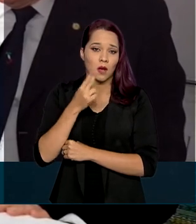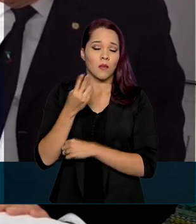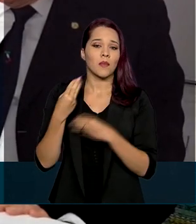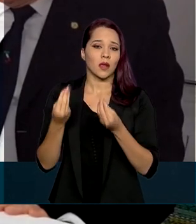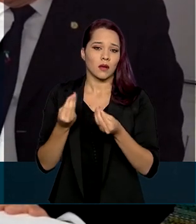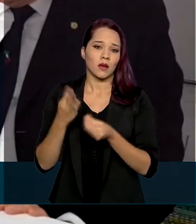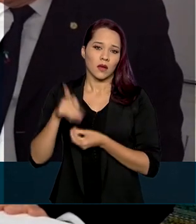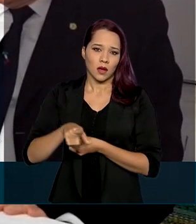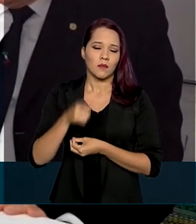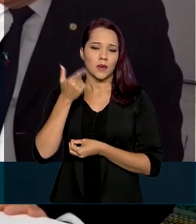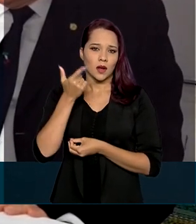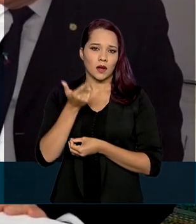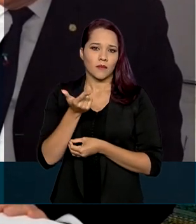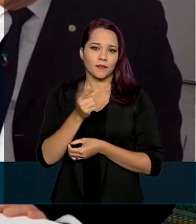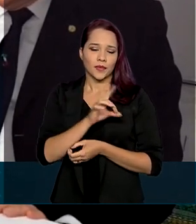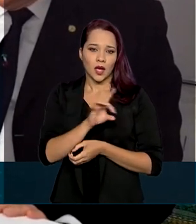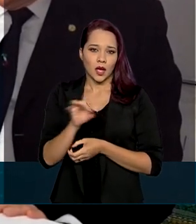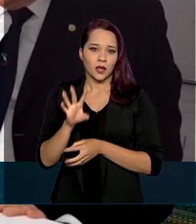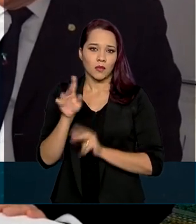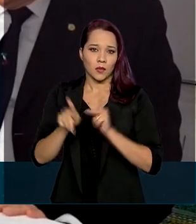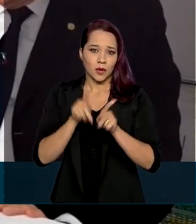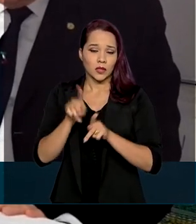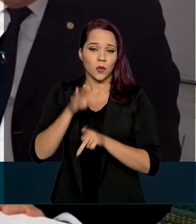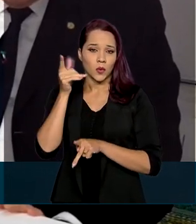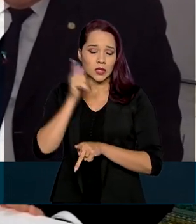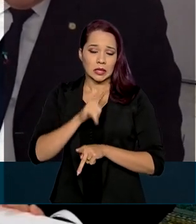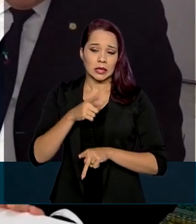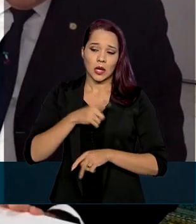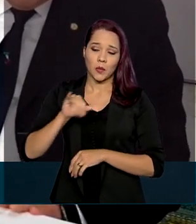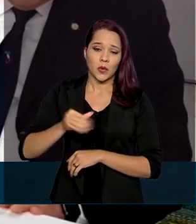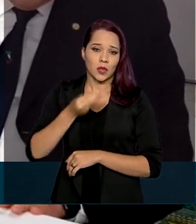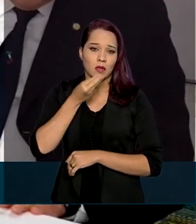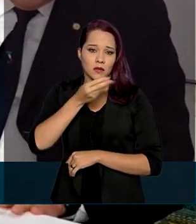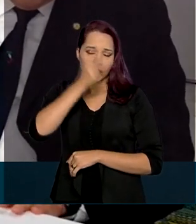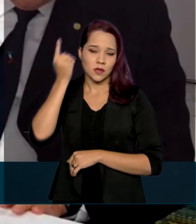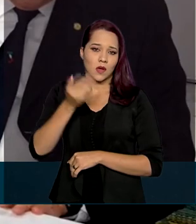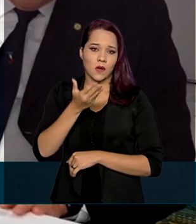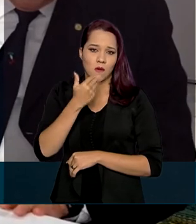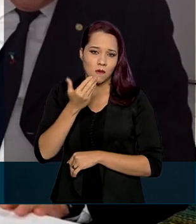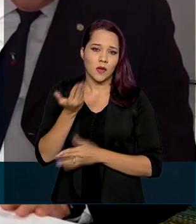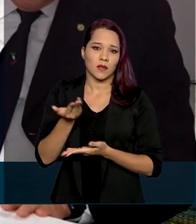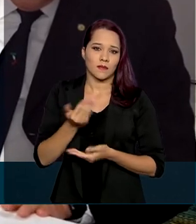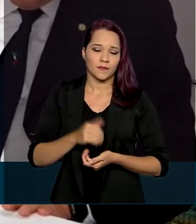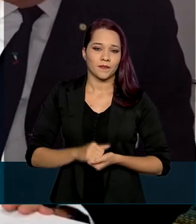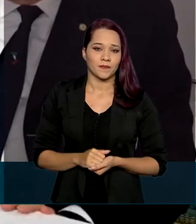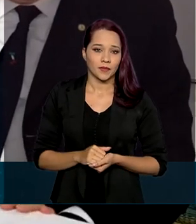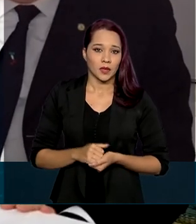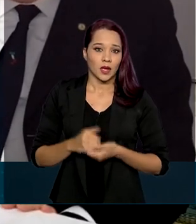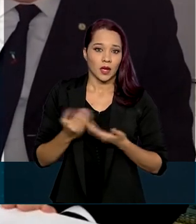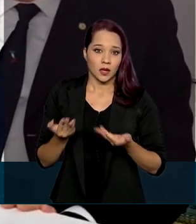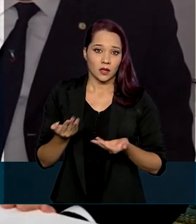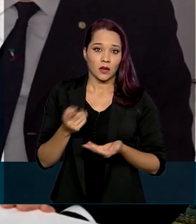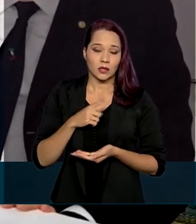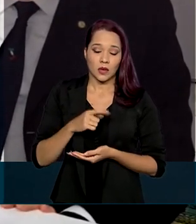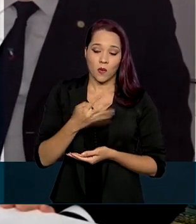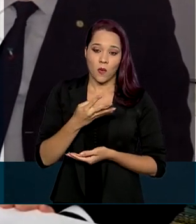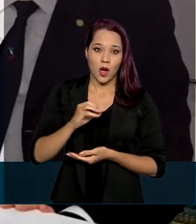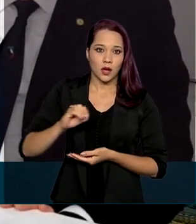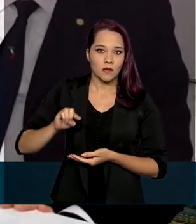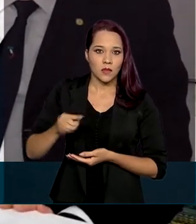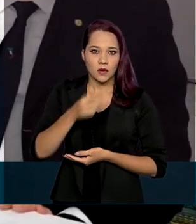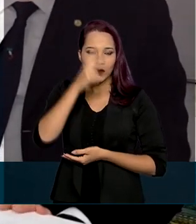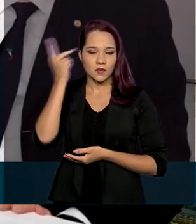poder dar oportunidade para o pessoal que perdeu emprego e comer. E foram quase 40 milhões de